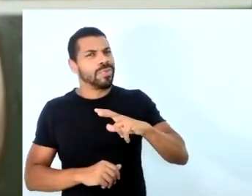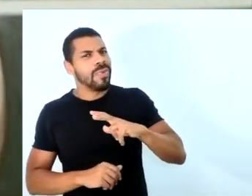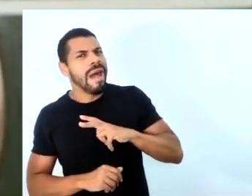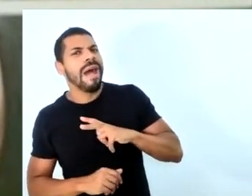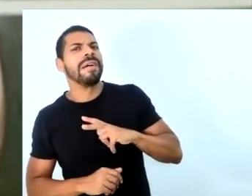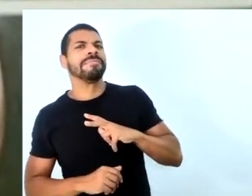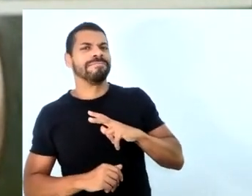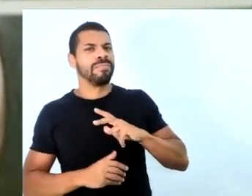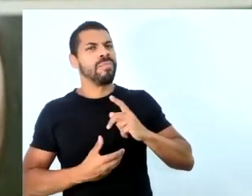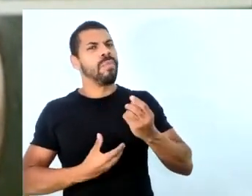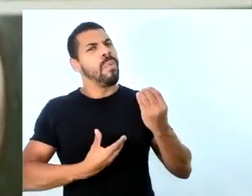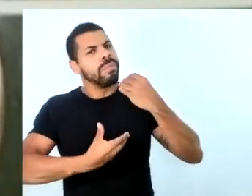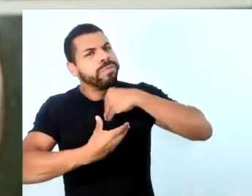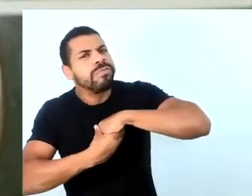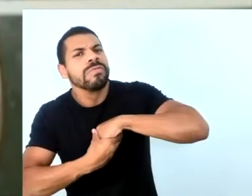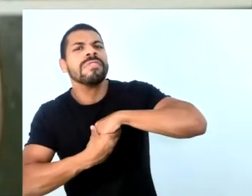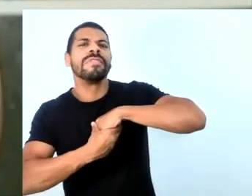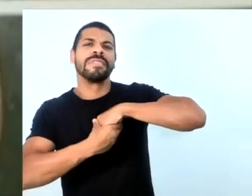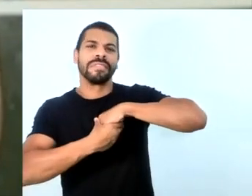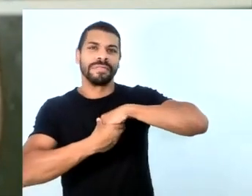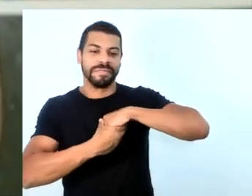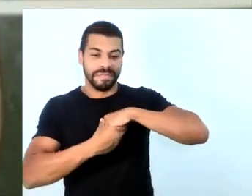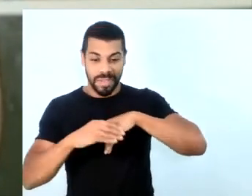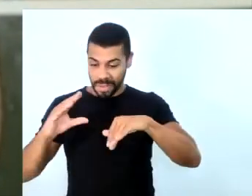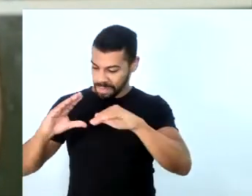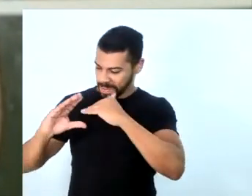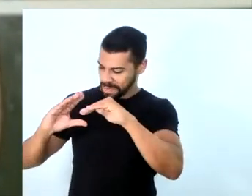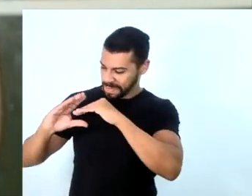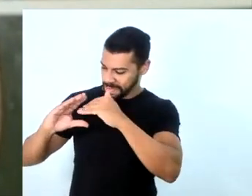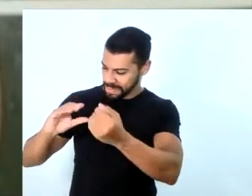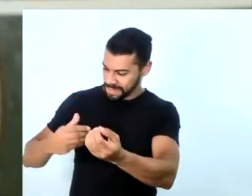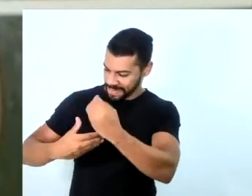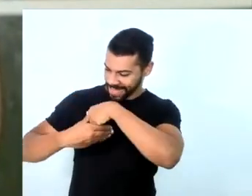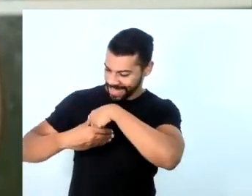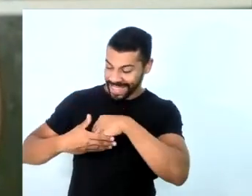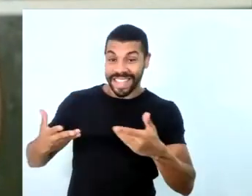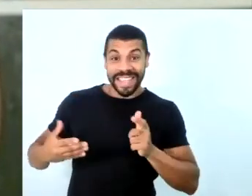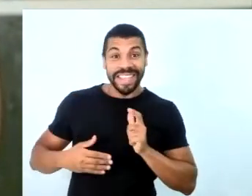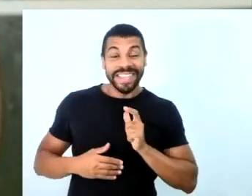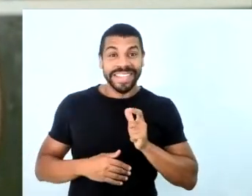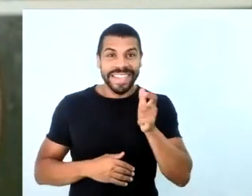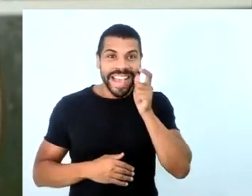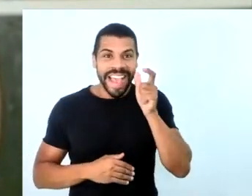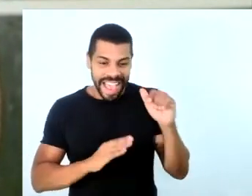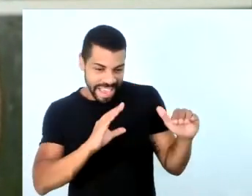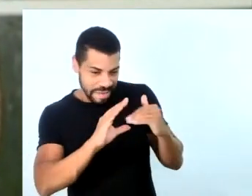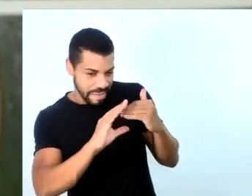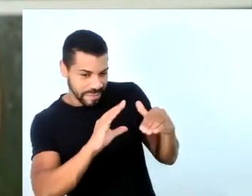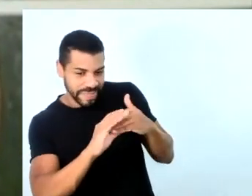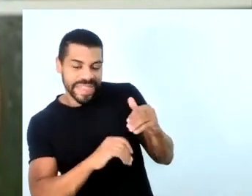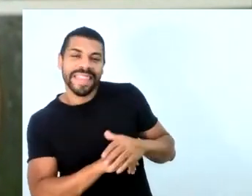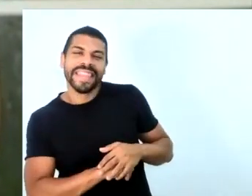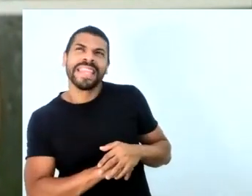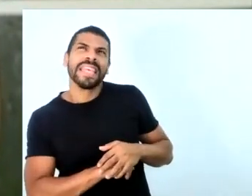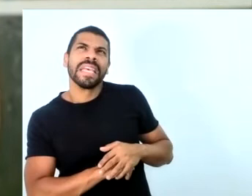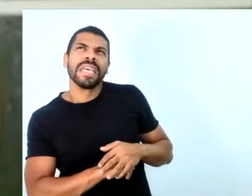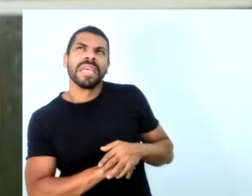particular, sabe, muito... Enquanto a gente está falando, acabei de receber uma mensagem de uma mulher que assistiu agora, de umas